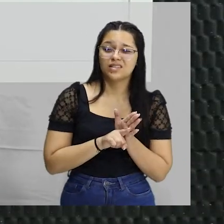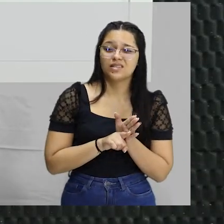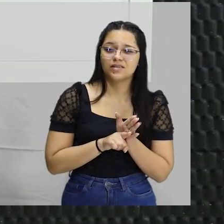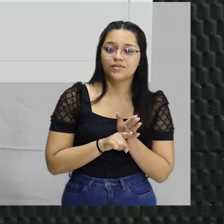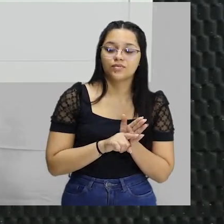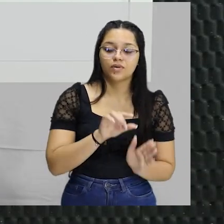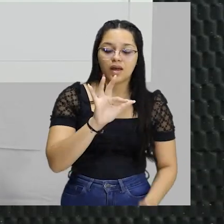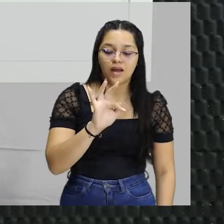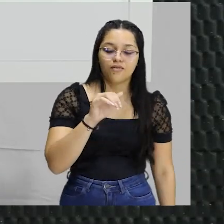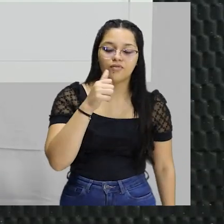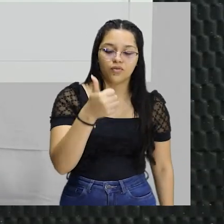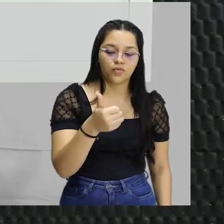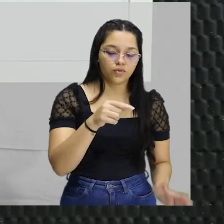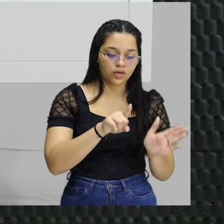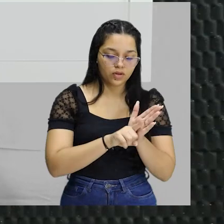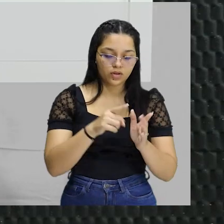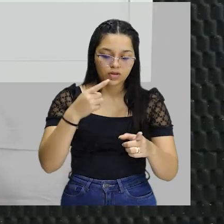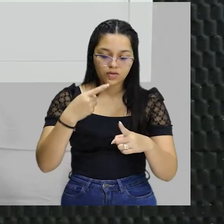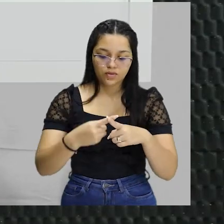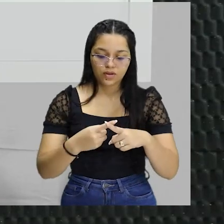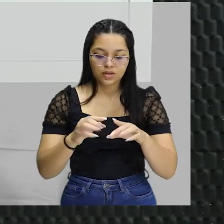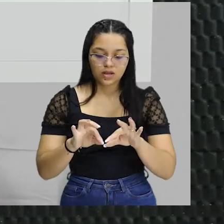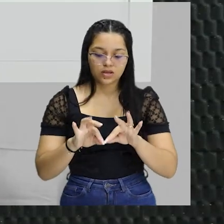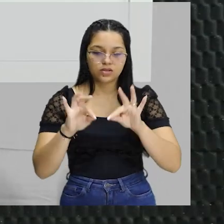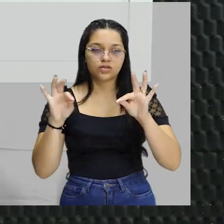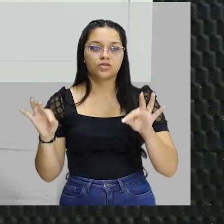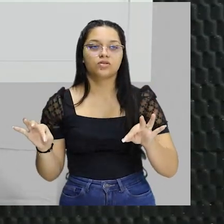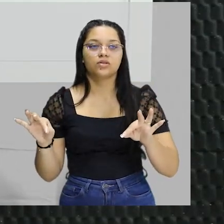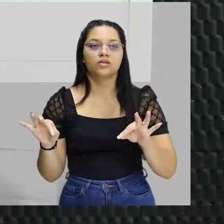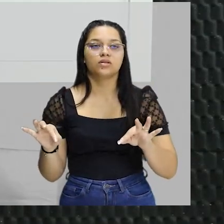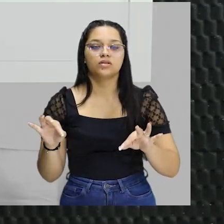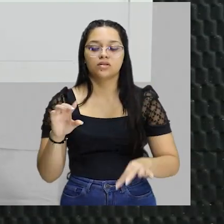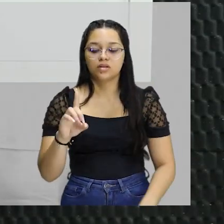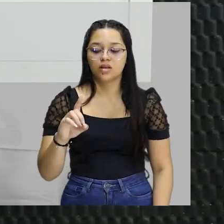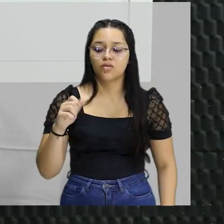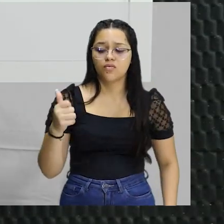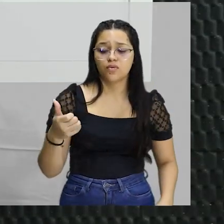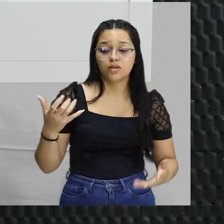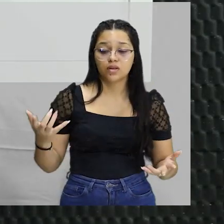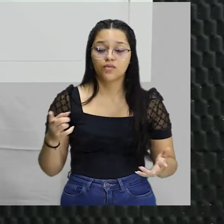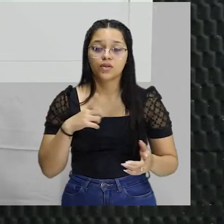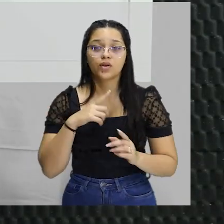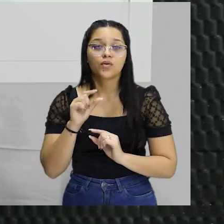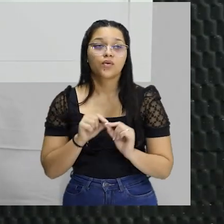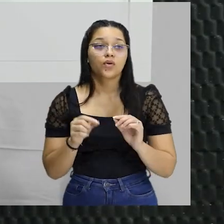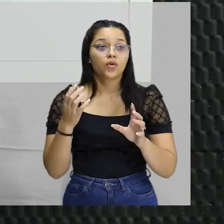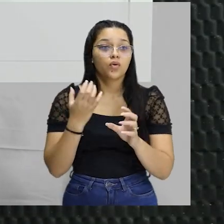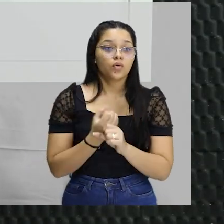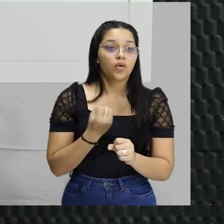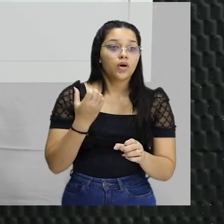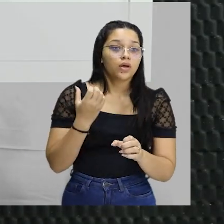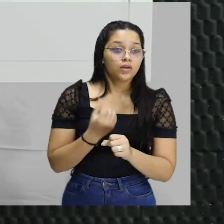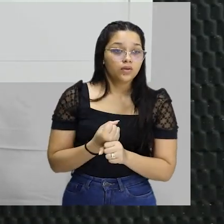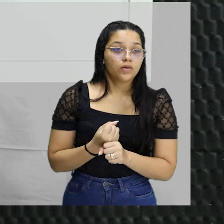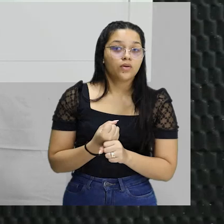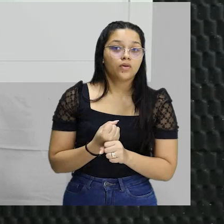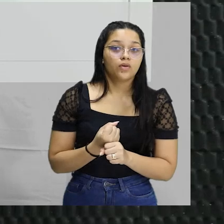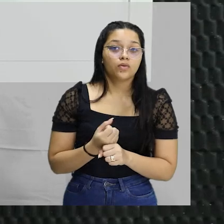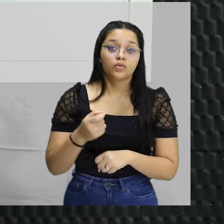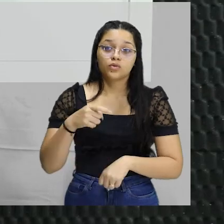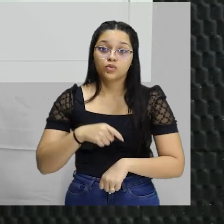é F1 vezes a distância 1, certo? Então aqui nós vamos ter que fazer que o somatório